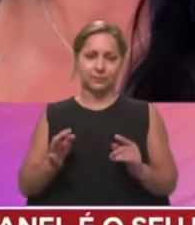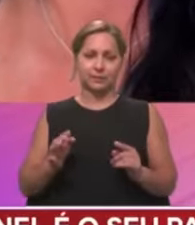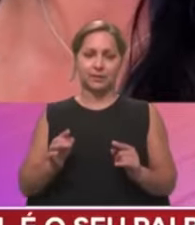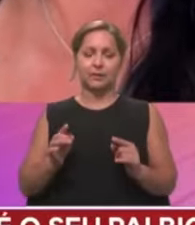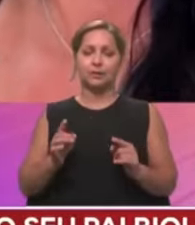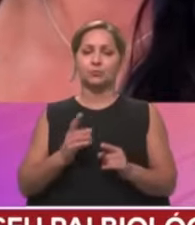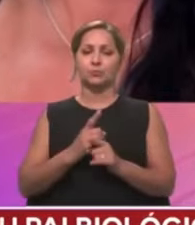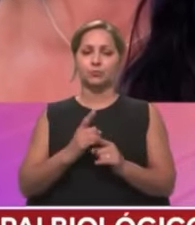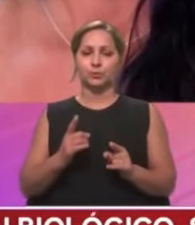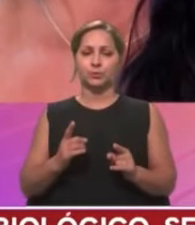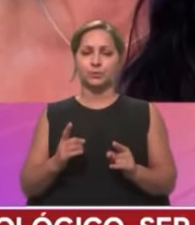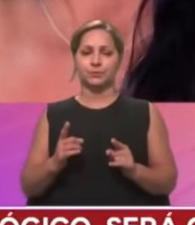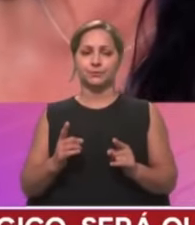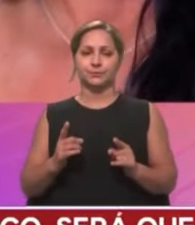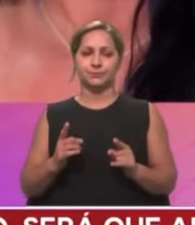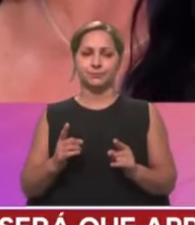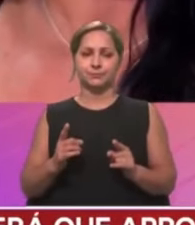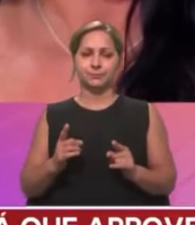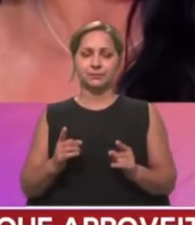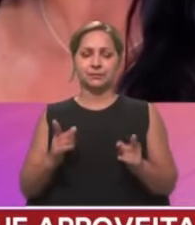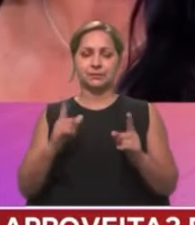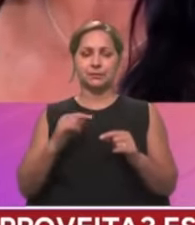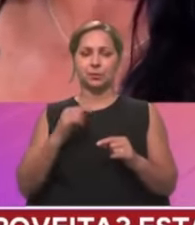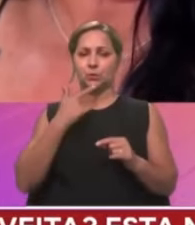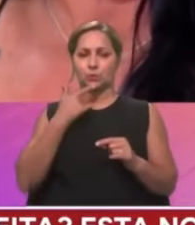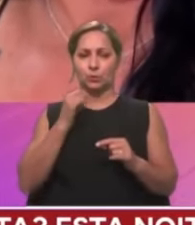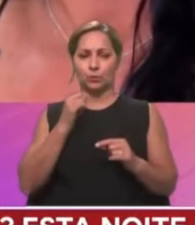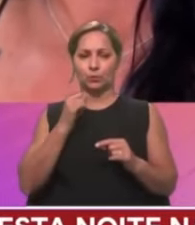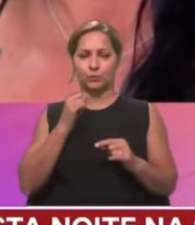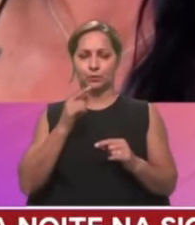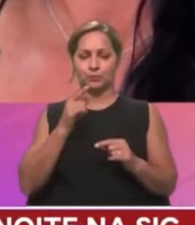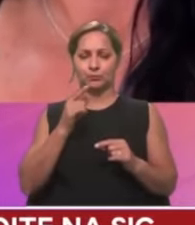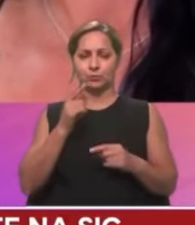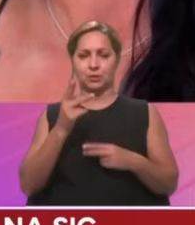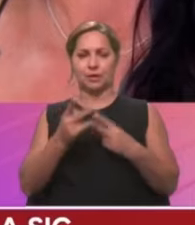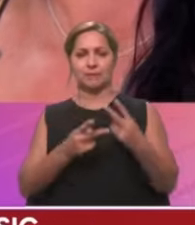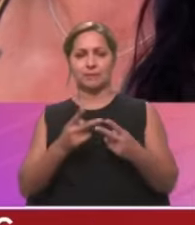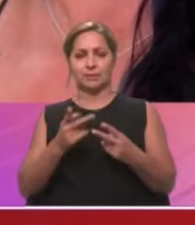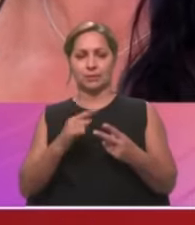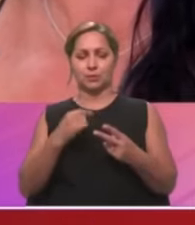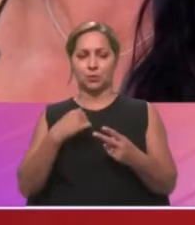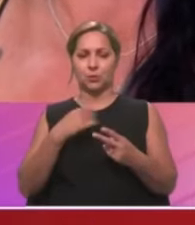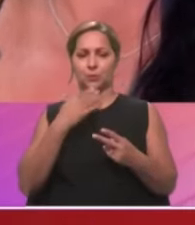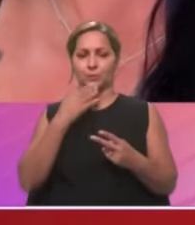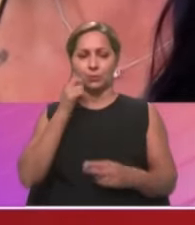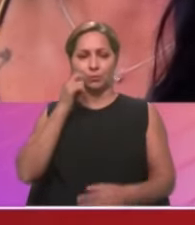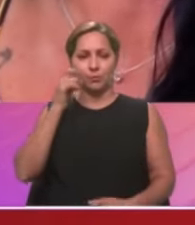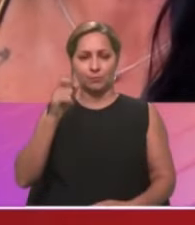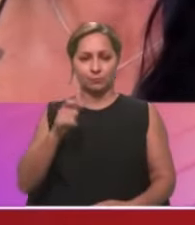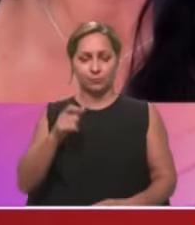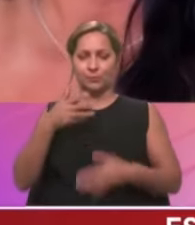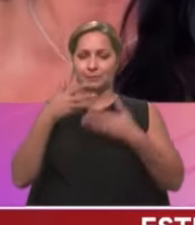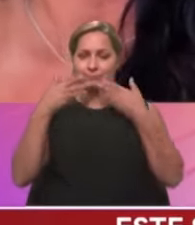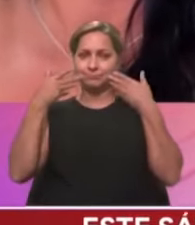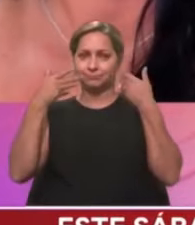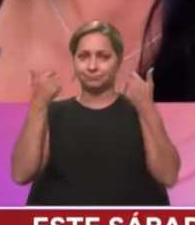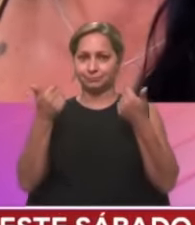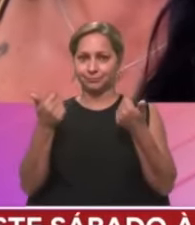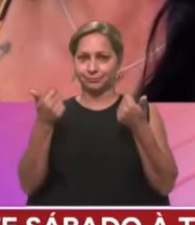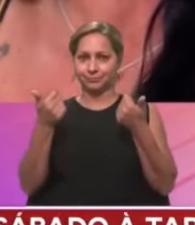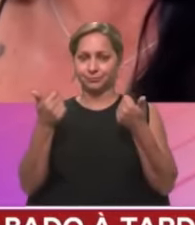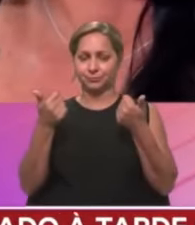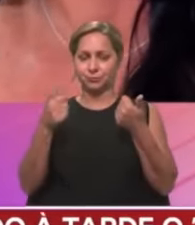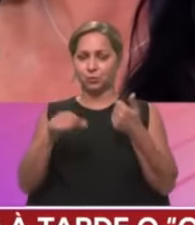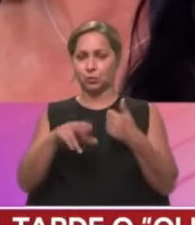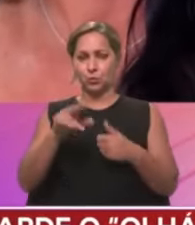at porque assim também não podemos julgar o livro pela capa porque eu tinha pedido uma pessoa bem disposta ninguém me